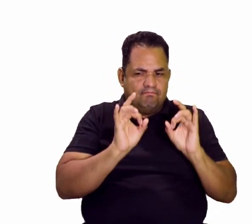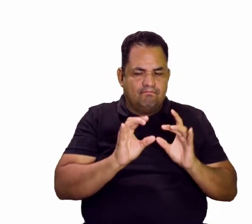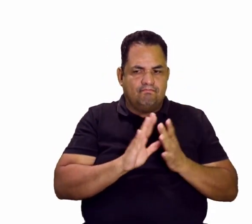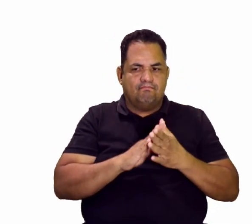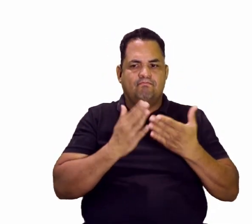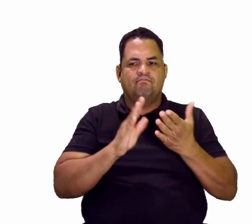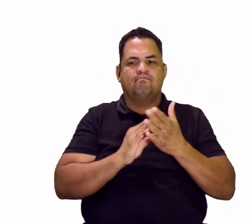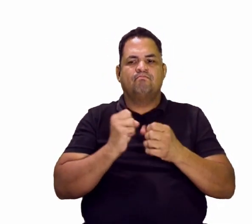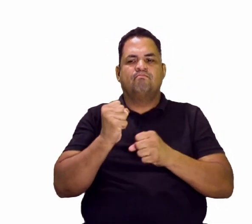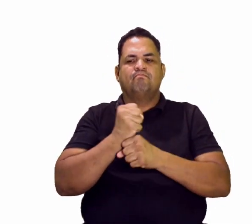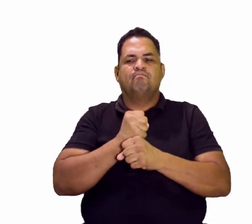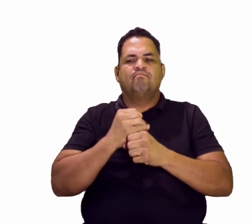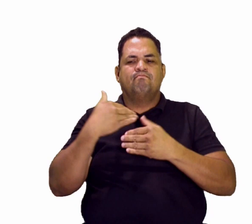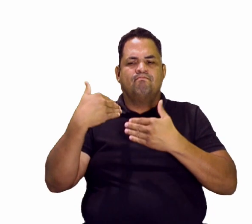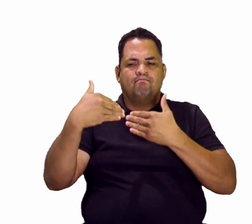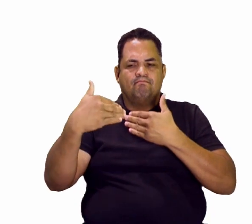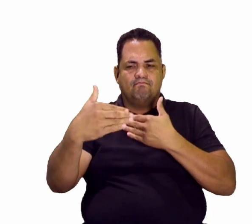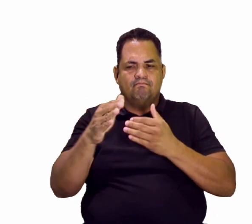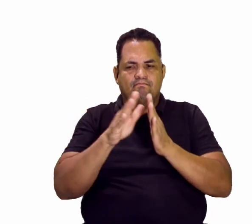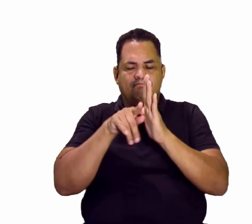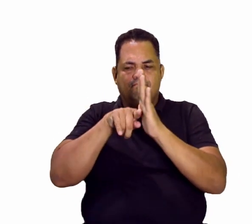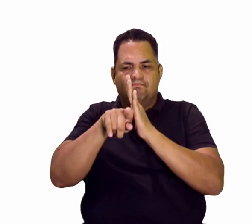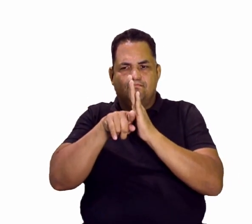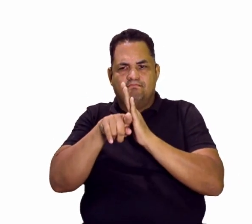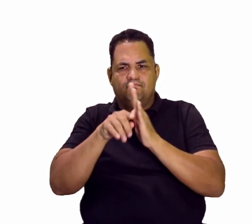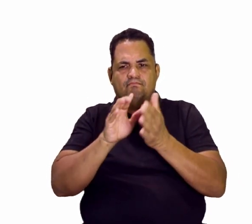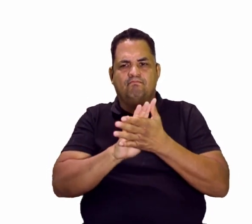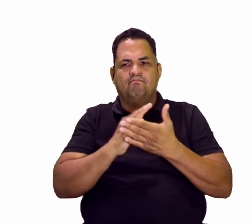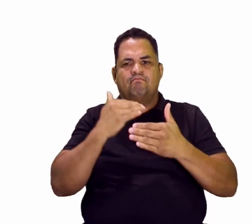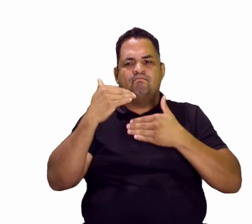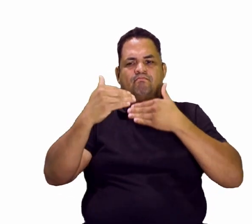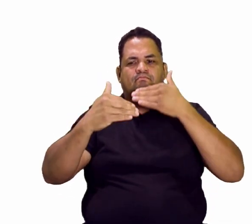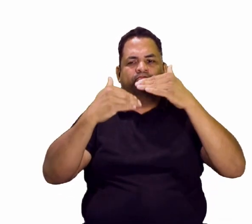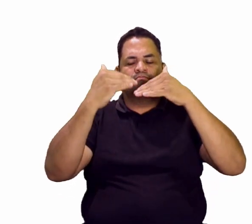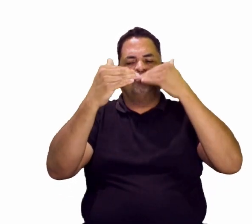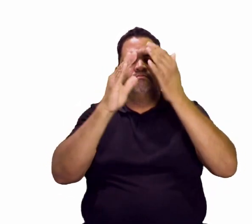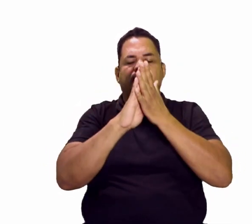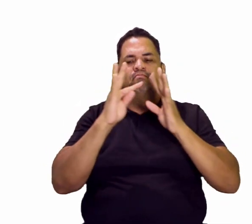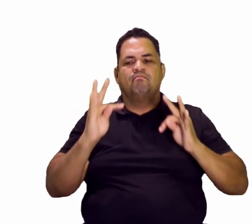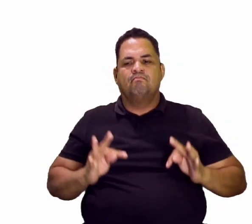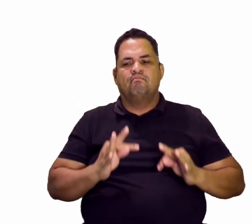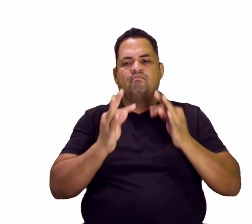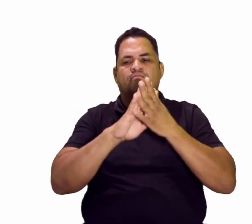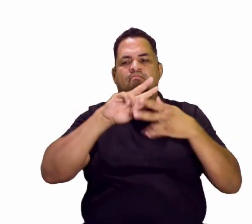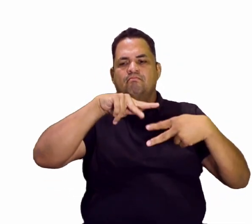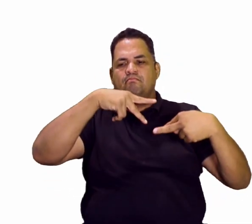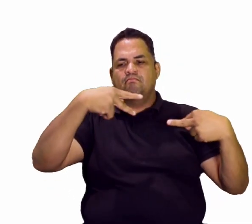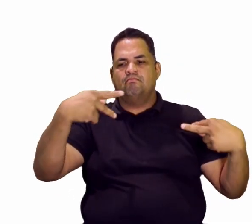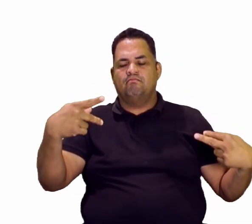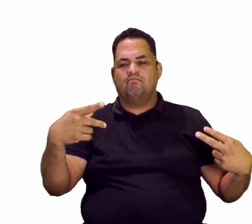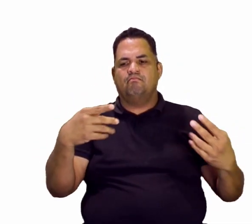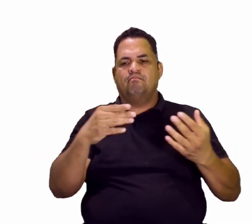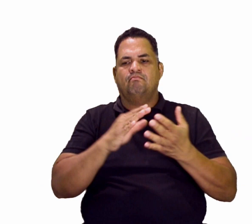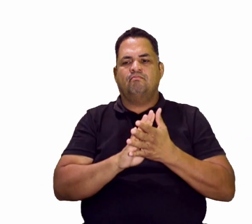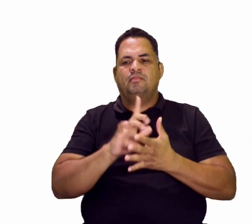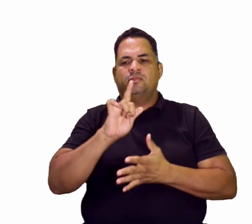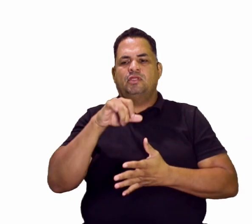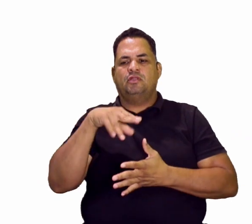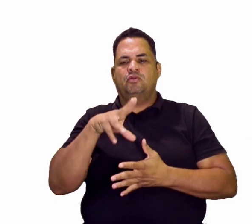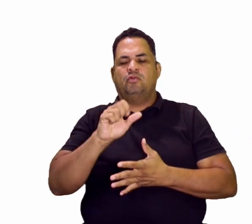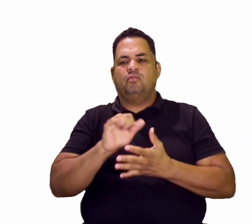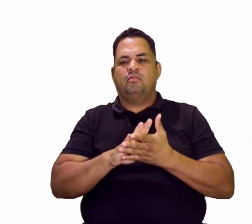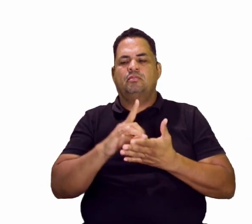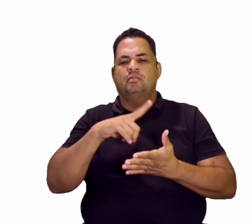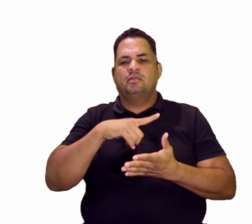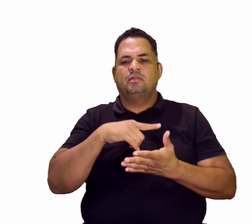de anos, né? Com o avanço da tecnologia, da genética, a questão dos genomas,